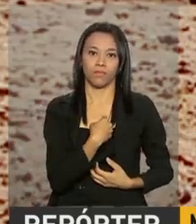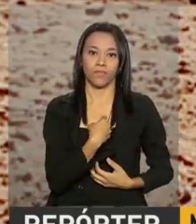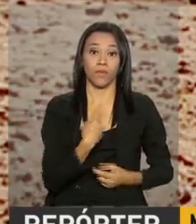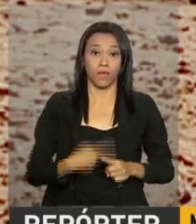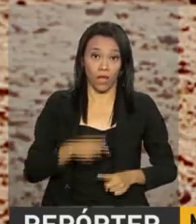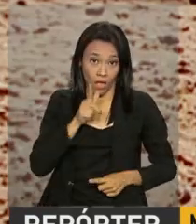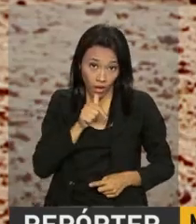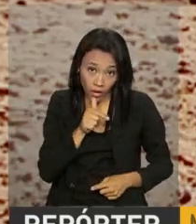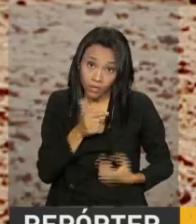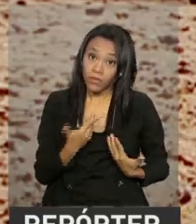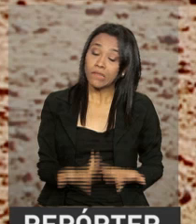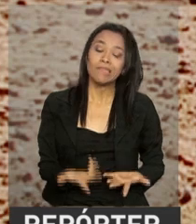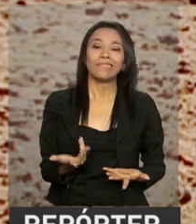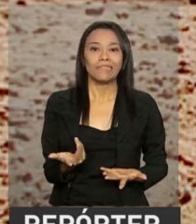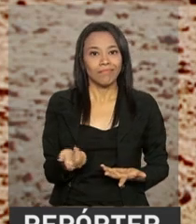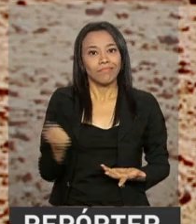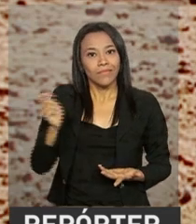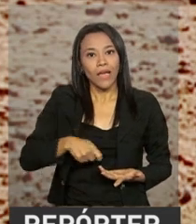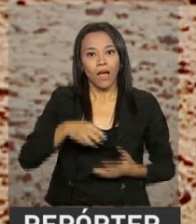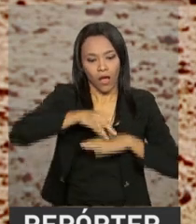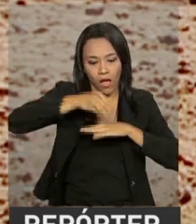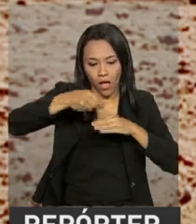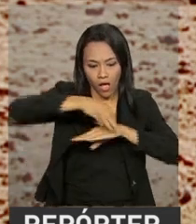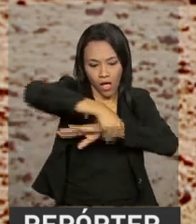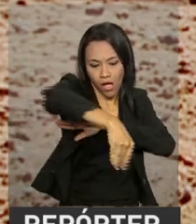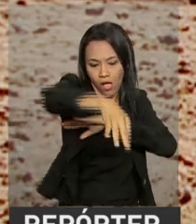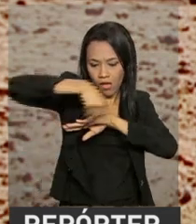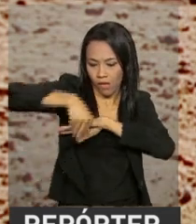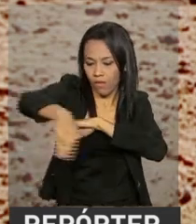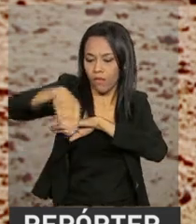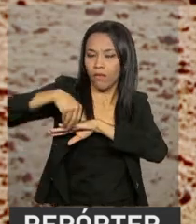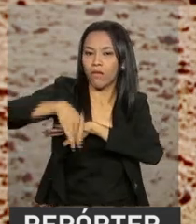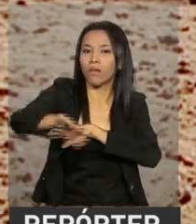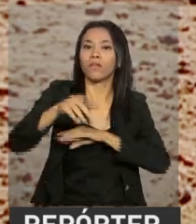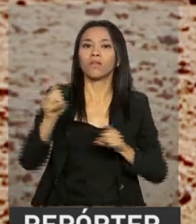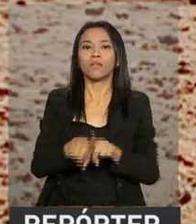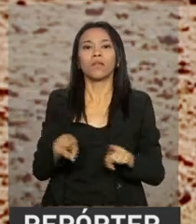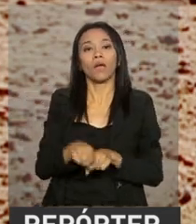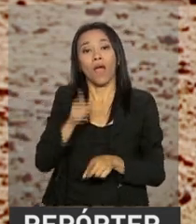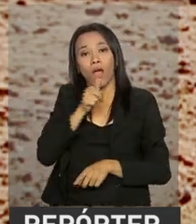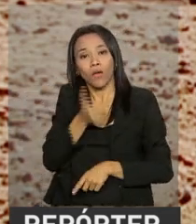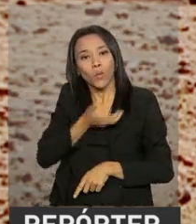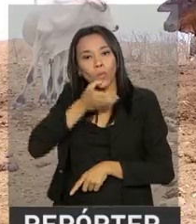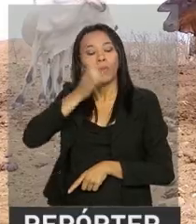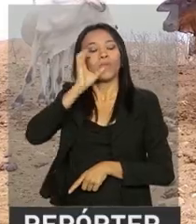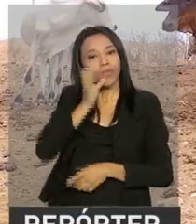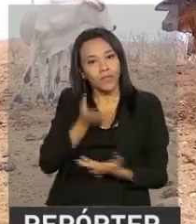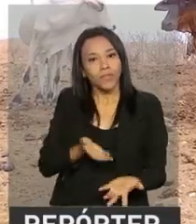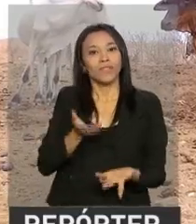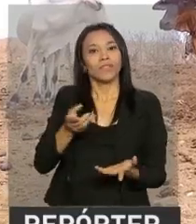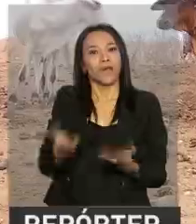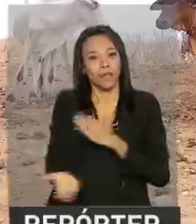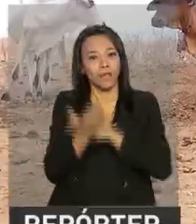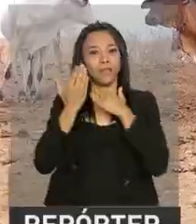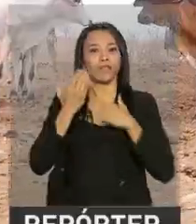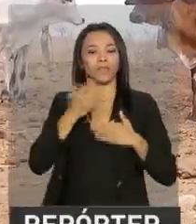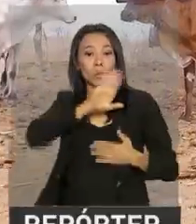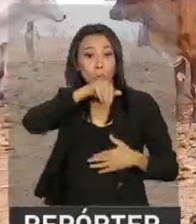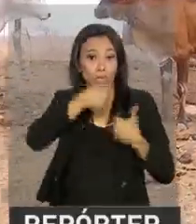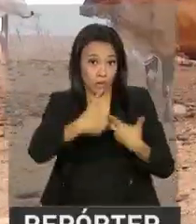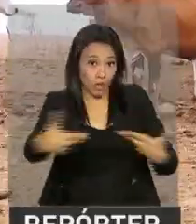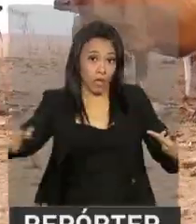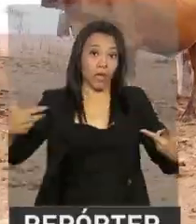Porque com a água a gente produz, se mantém, né? Quem mantém a gente, os animais,